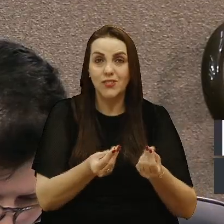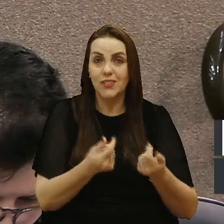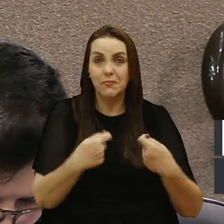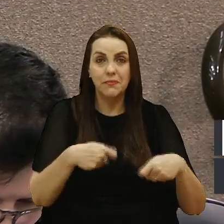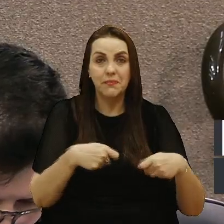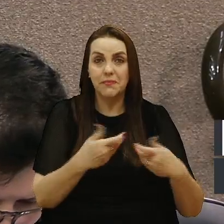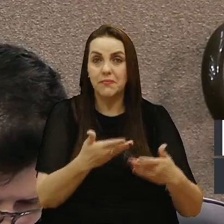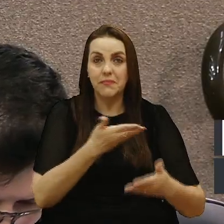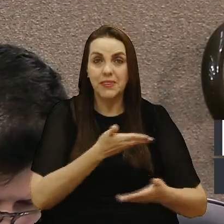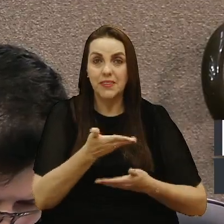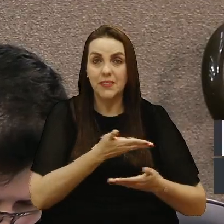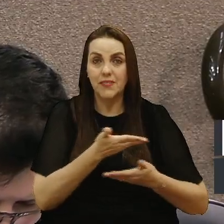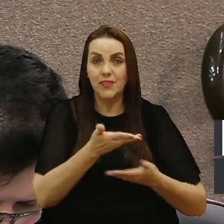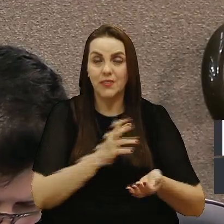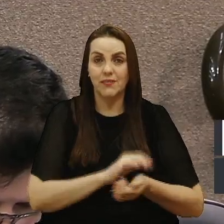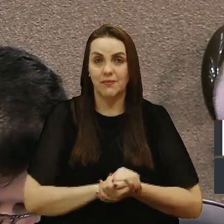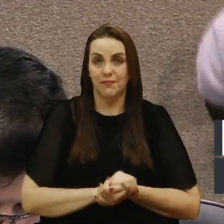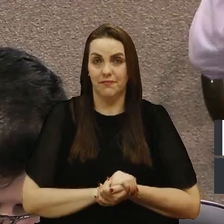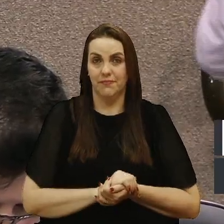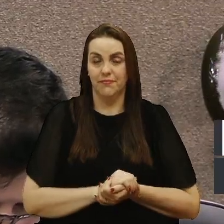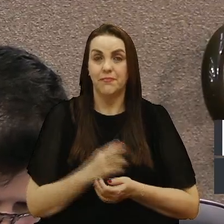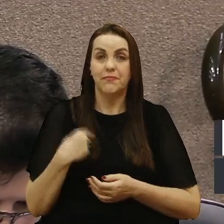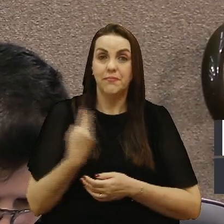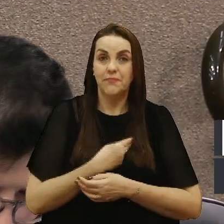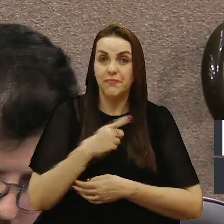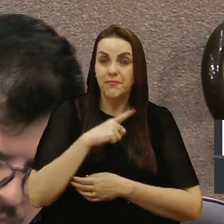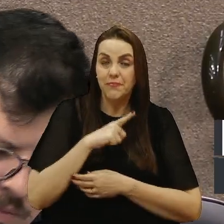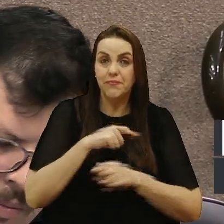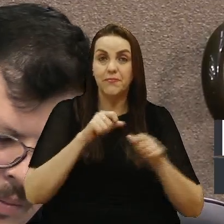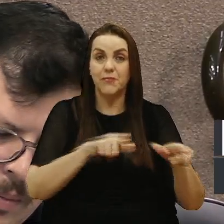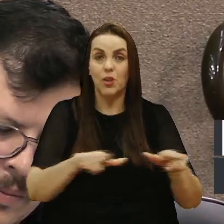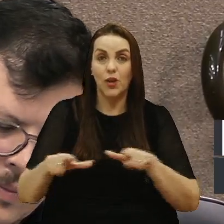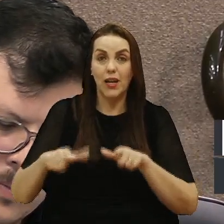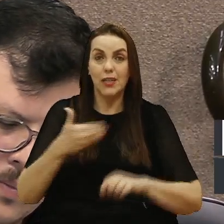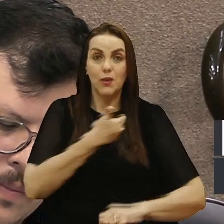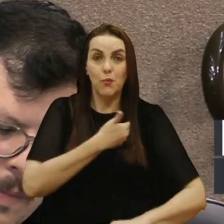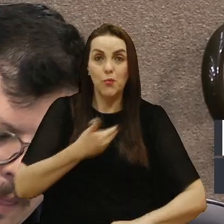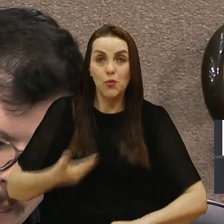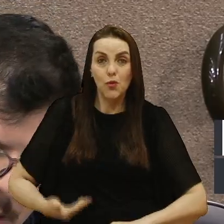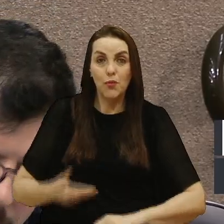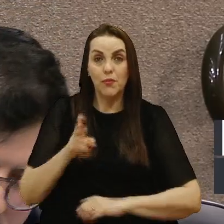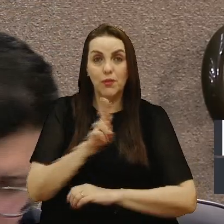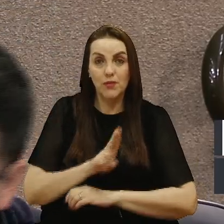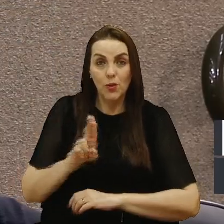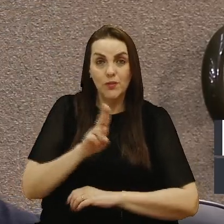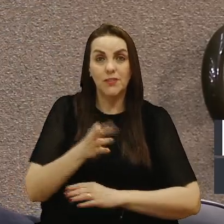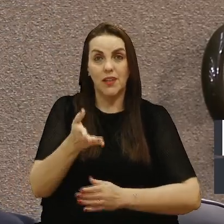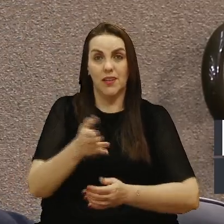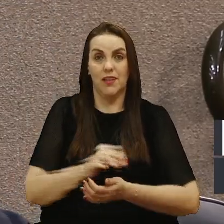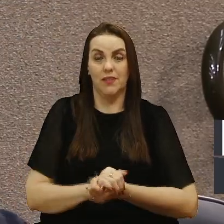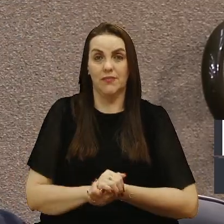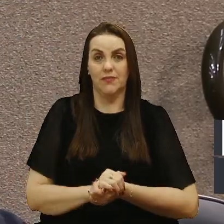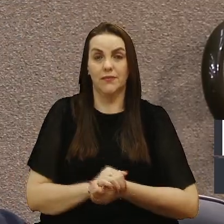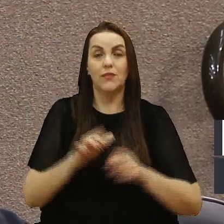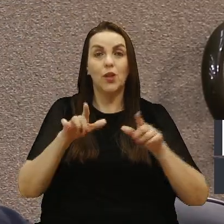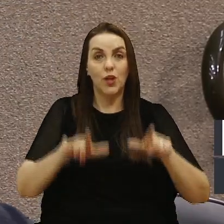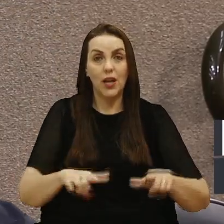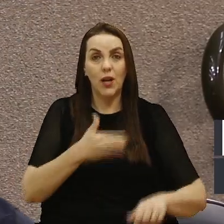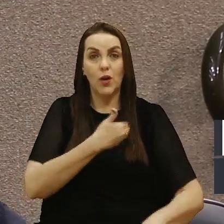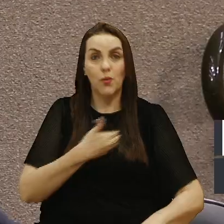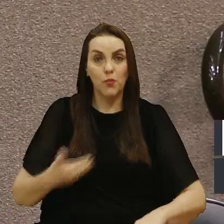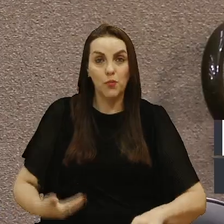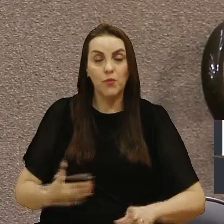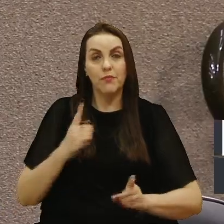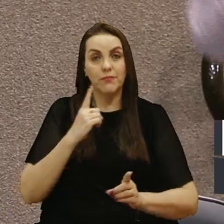de serviço. Nós temos locais públicos que podem ser utilizados. Um local público que nós